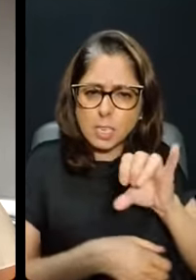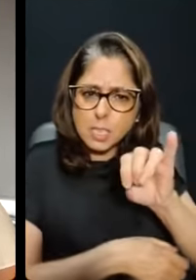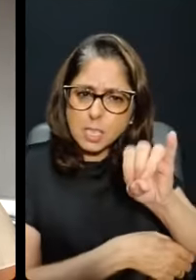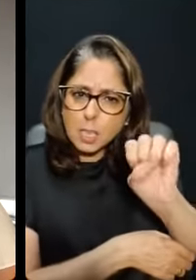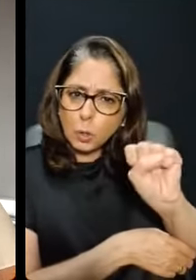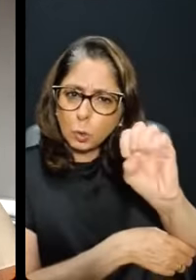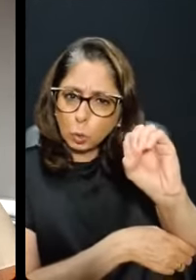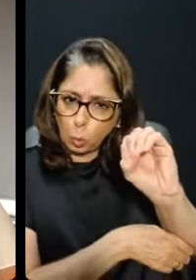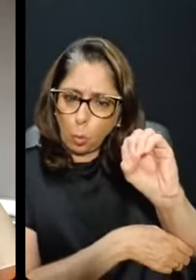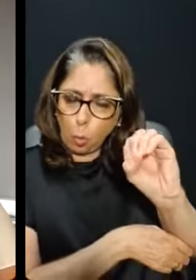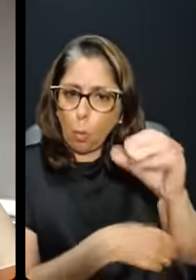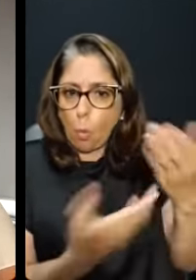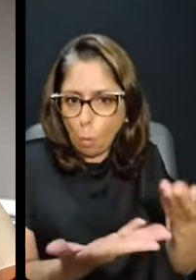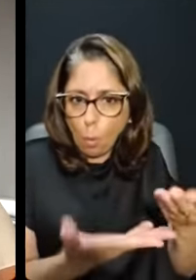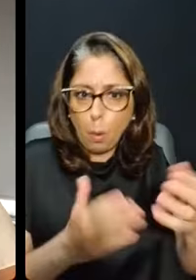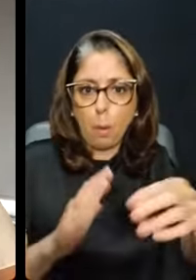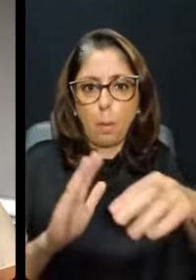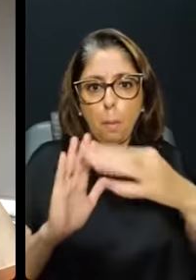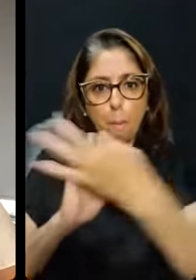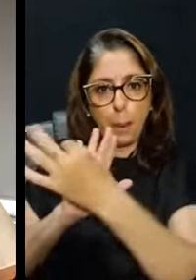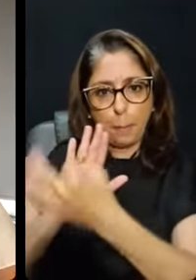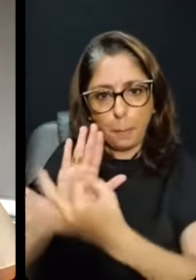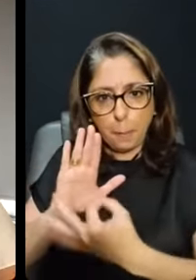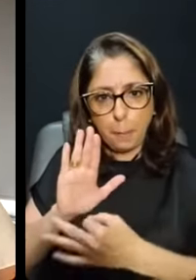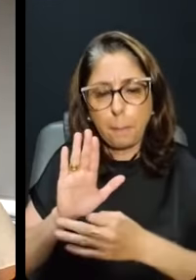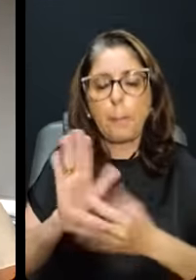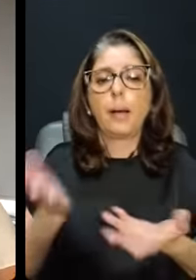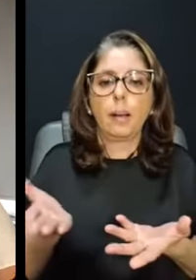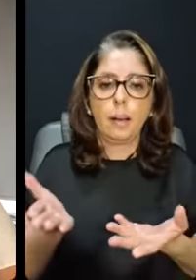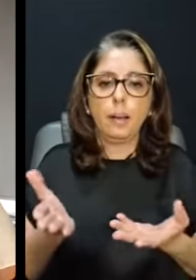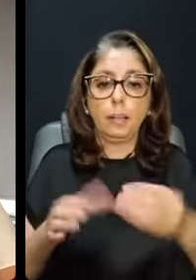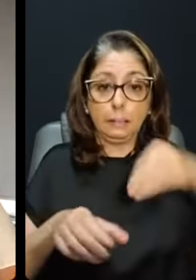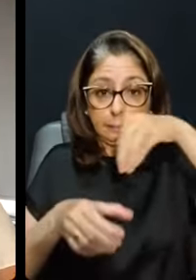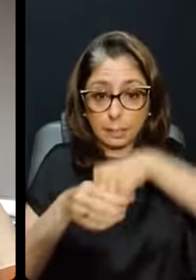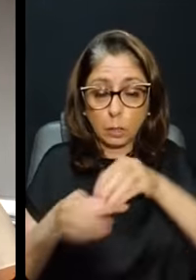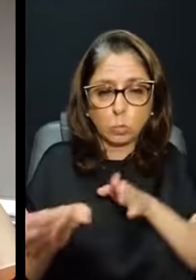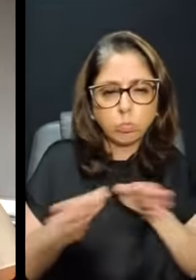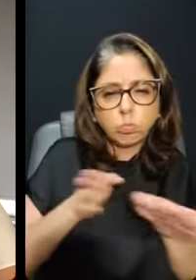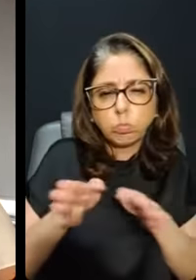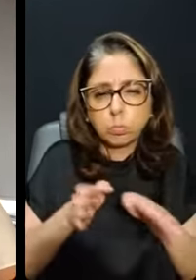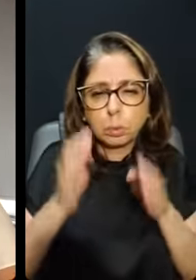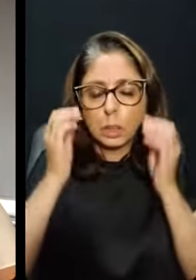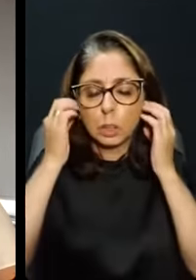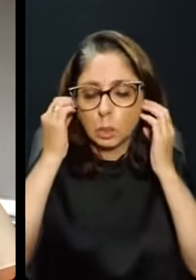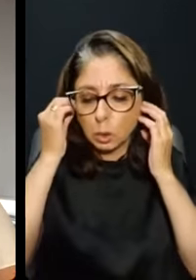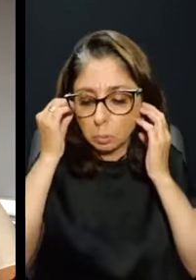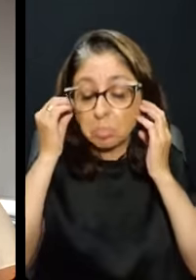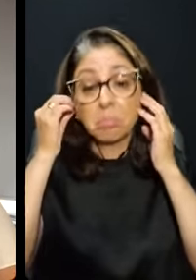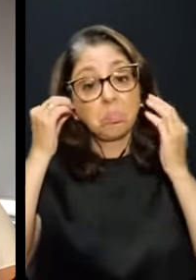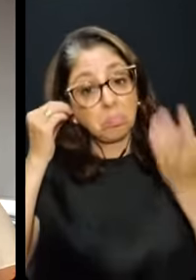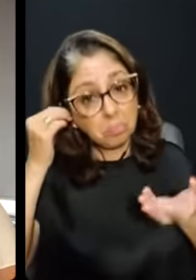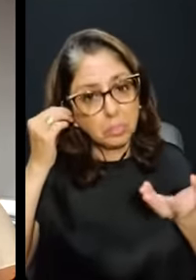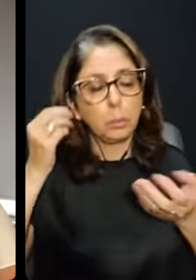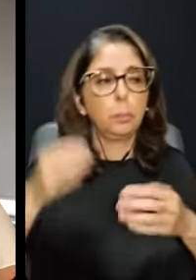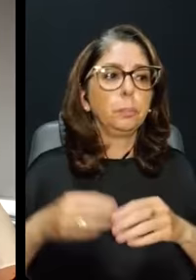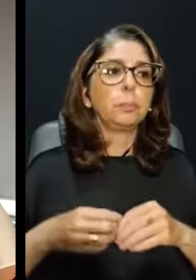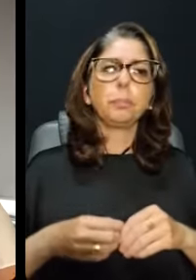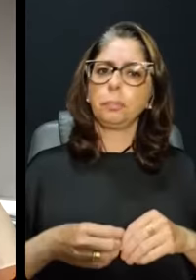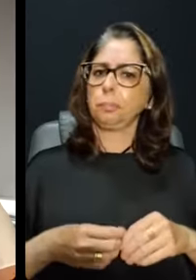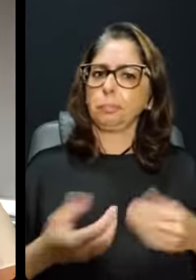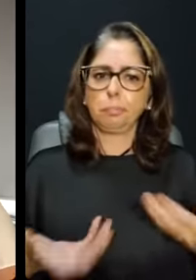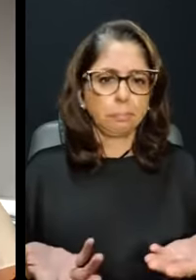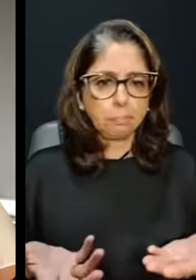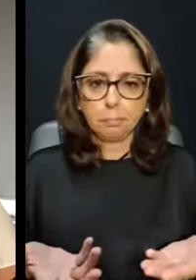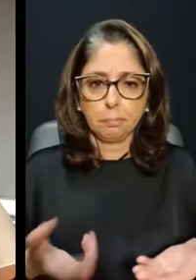quais são as normas brasileiras de acessibilidade. E dentro do que você está falando, né, dessa invisibilidade